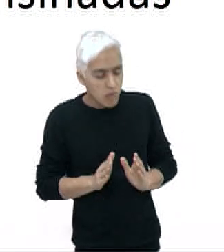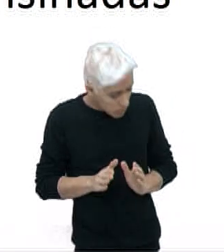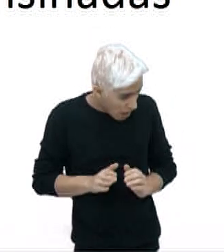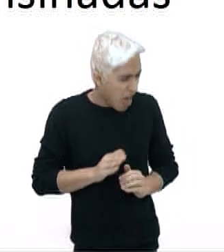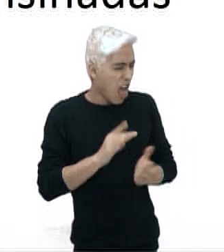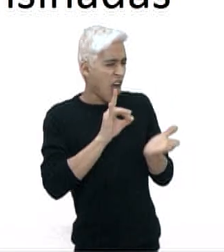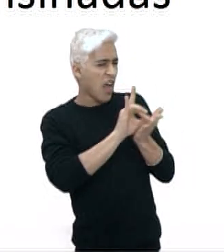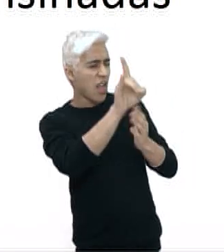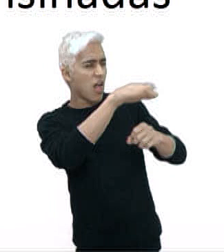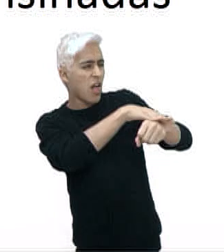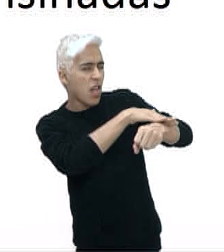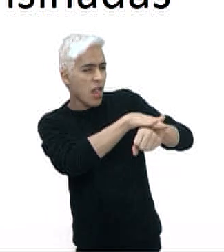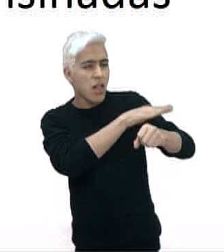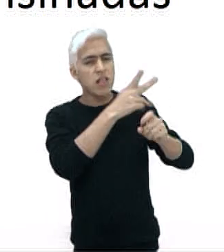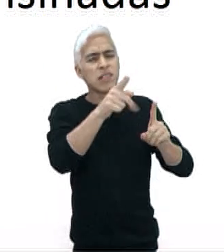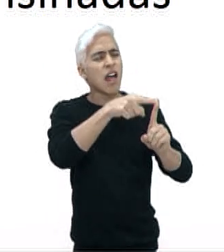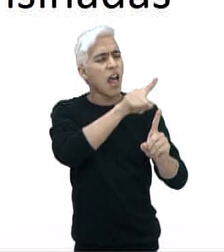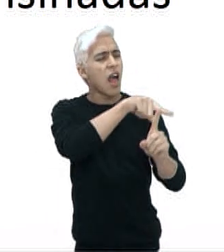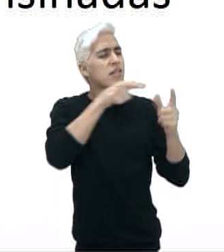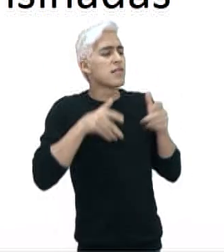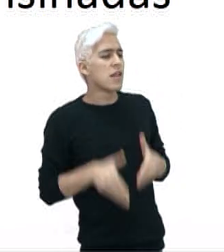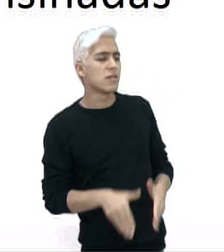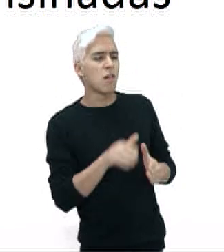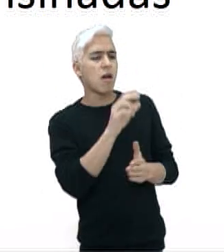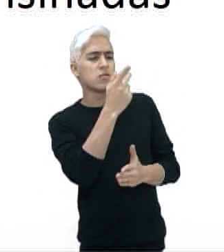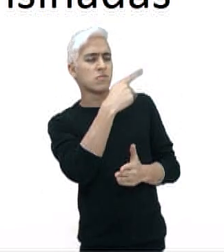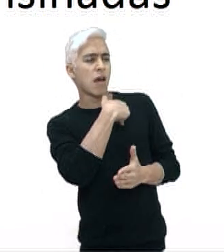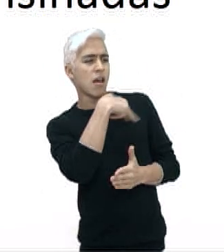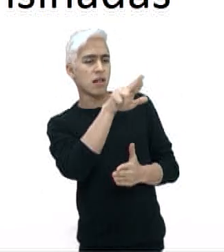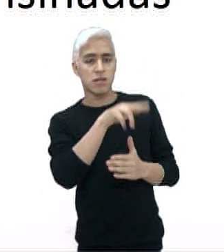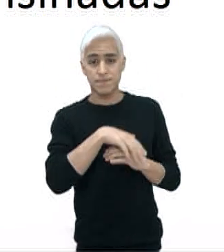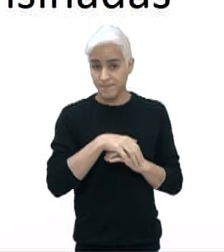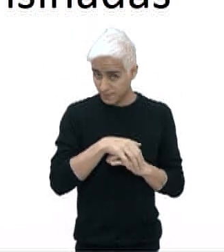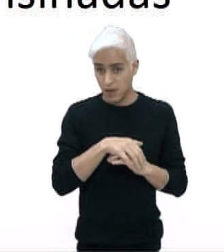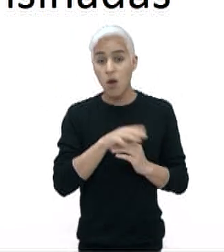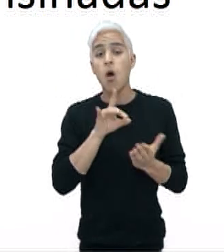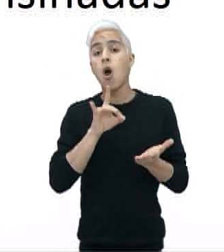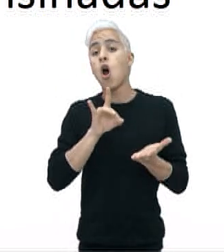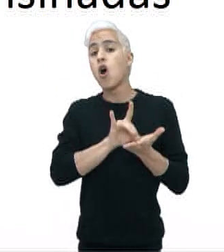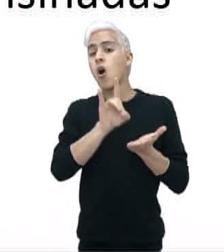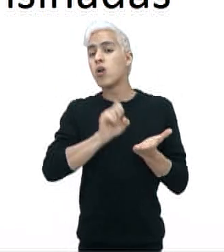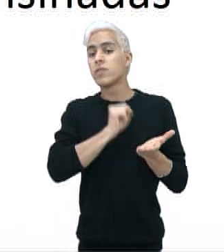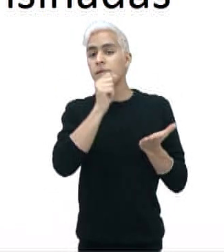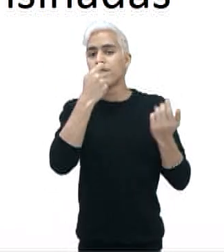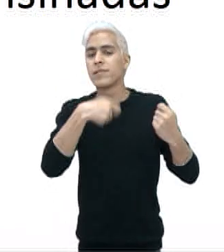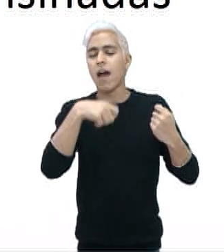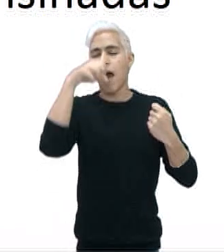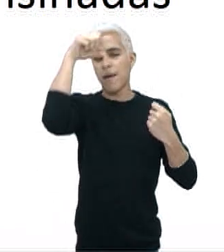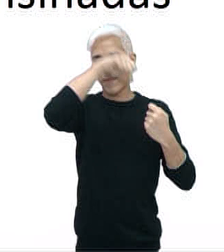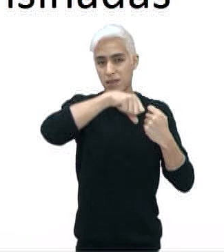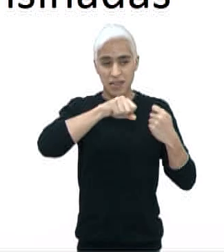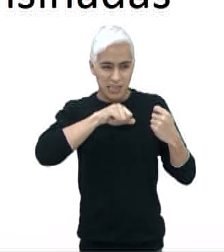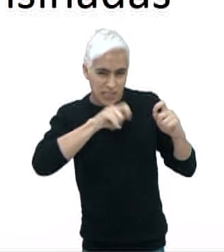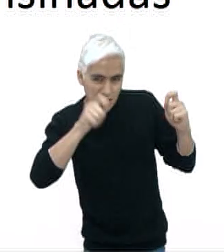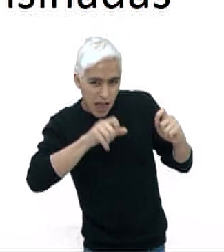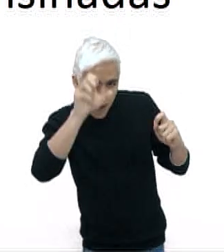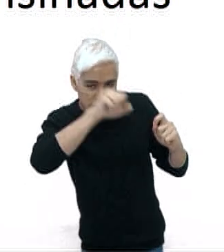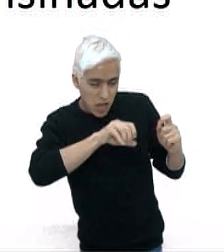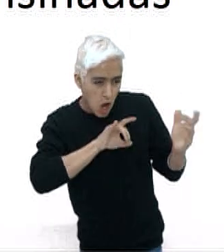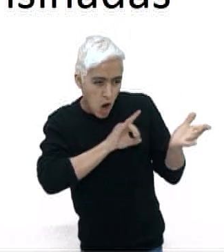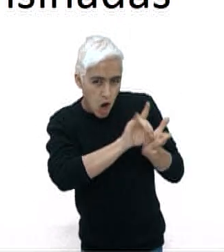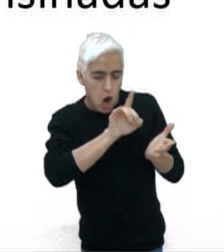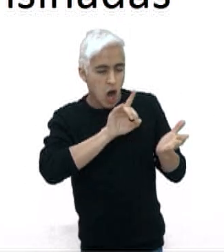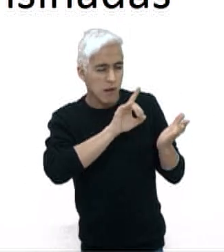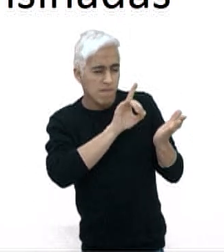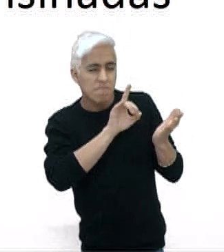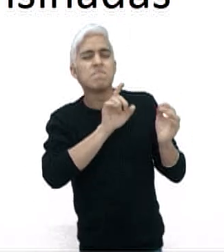sua pele, por sua origem ou ainda por sua religião. Para odiar, as pessoas precisam aprender. E se podem aprender a odiar,